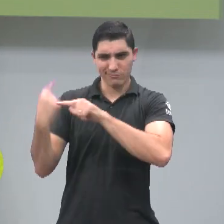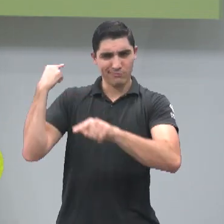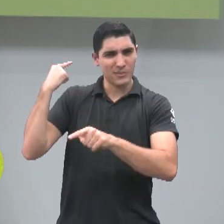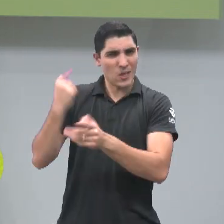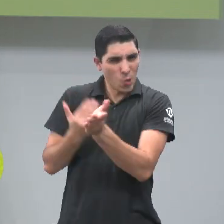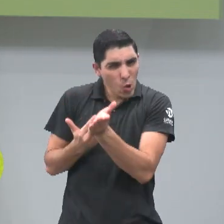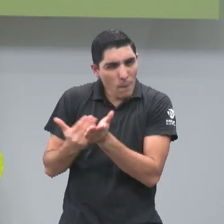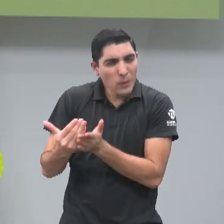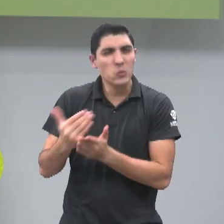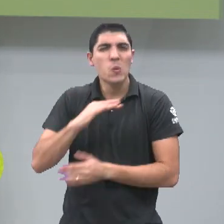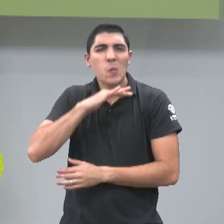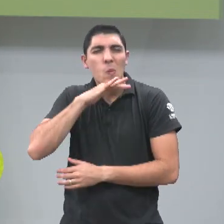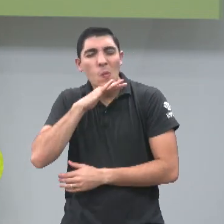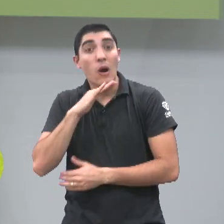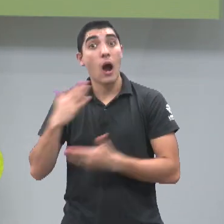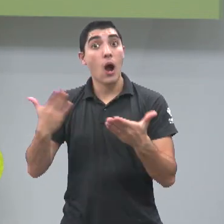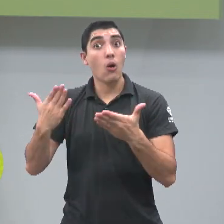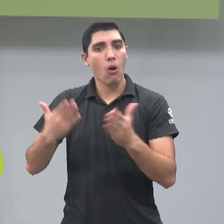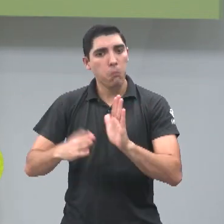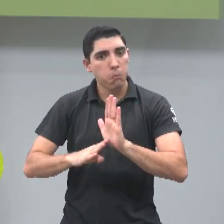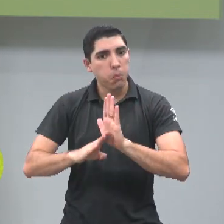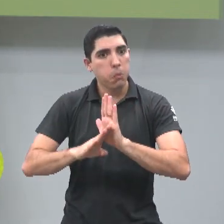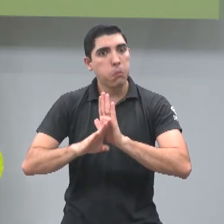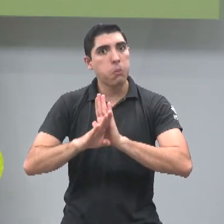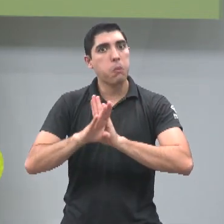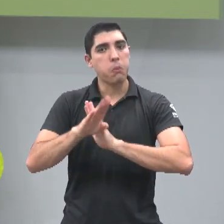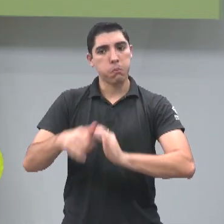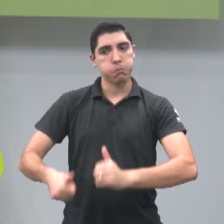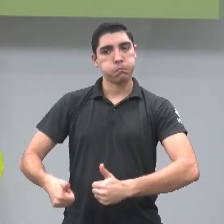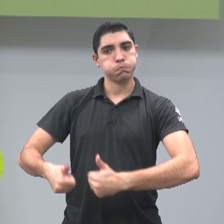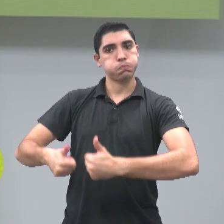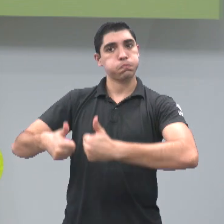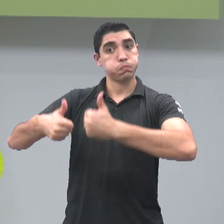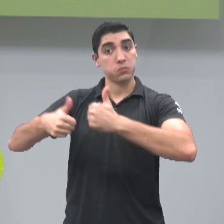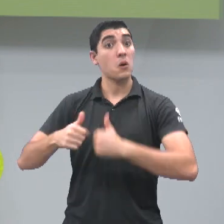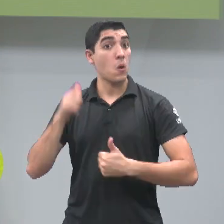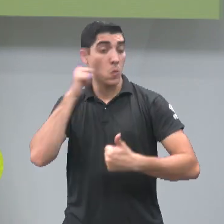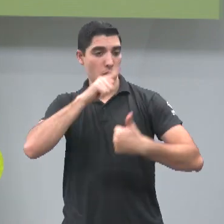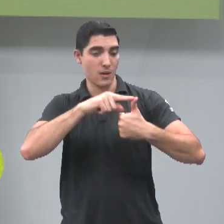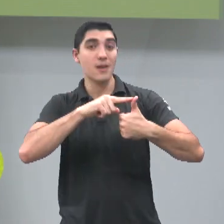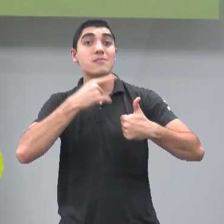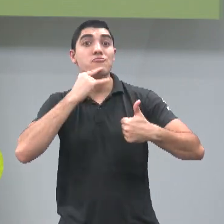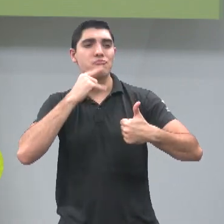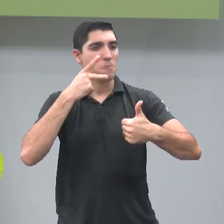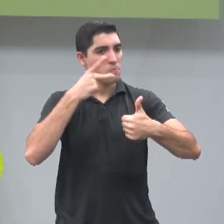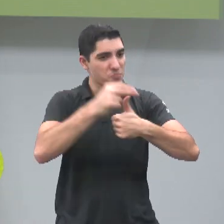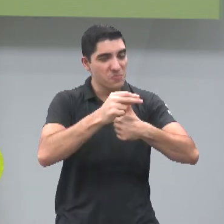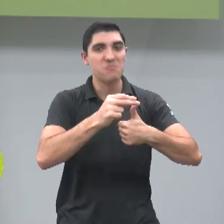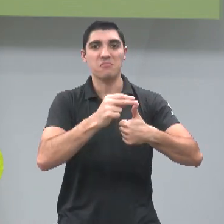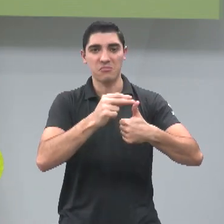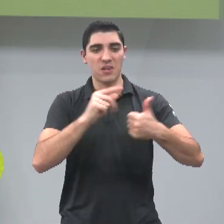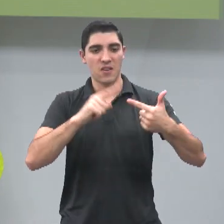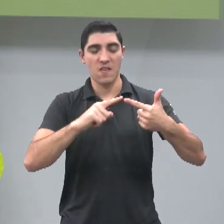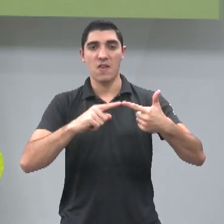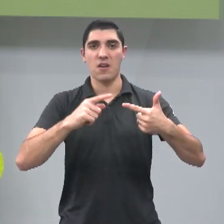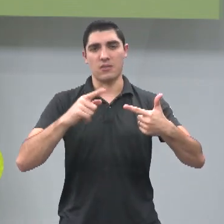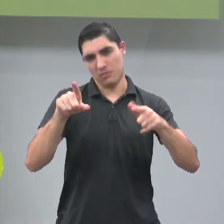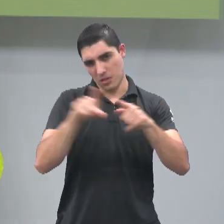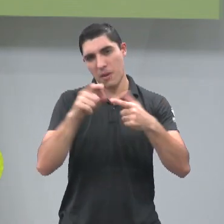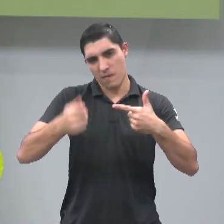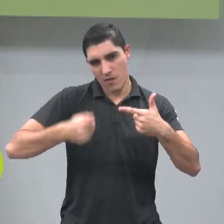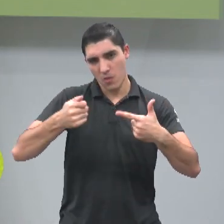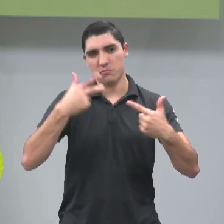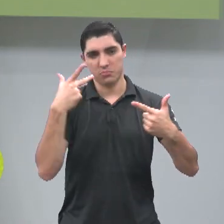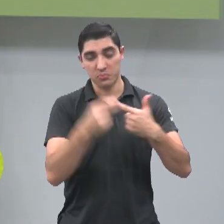agora conseguiu principalmente a vitória contra o 15 de Piracicaba fora de casa 1-0, deu um ânimo a mais aí para o Juventus. E